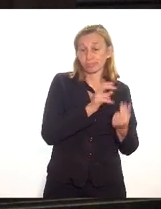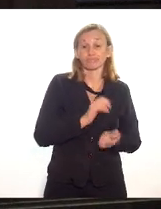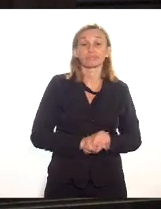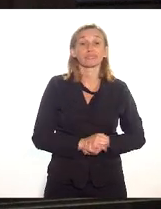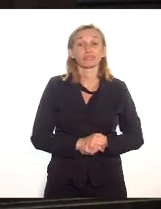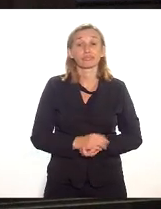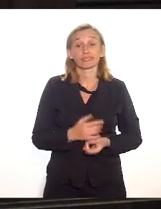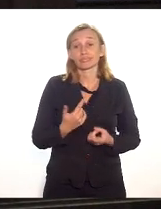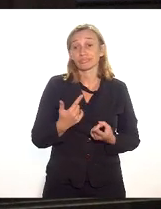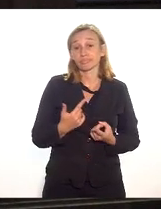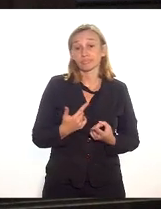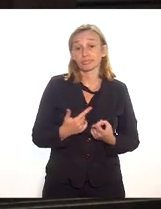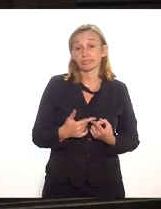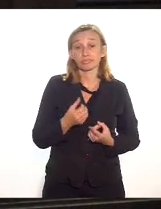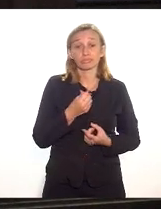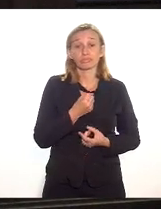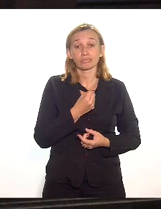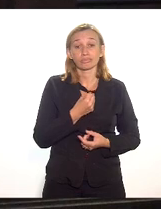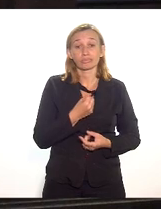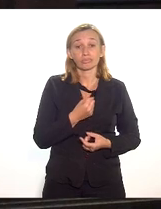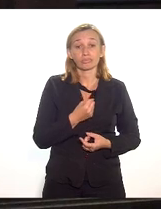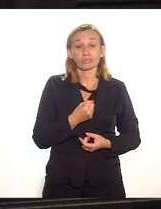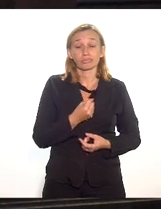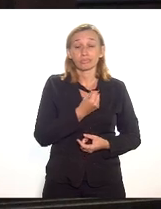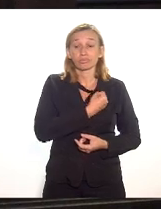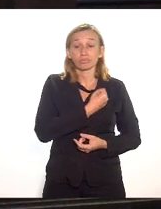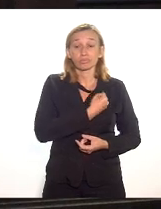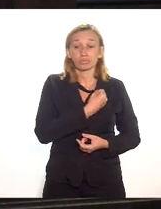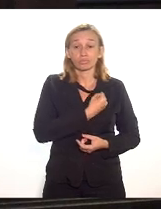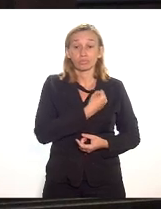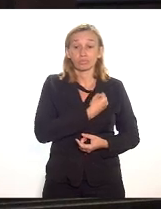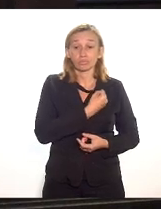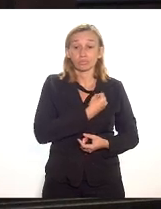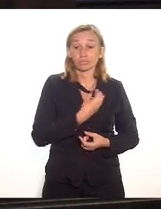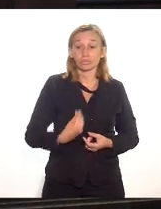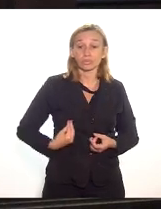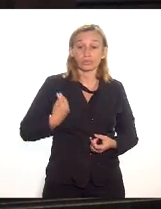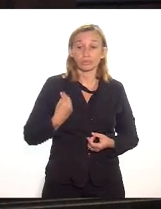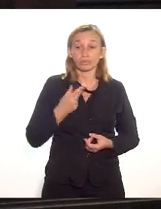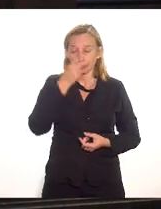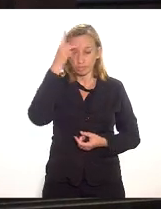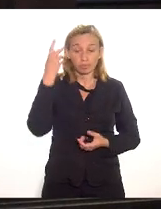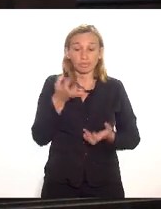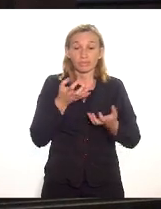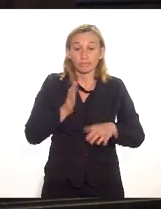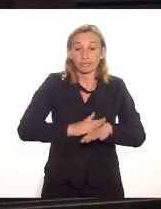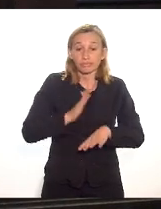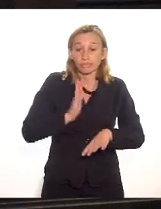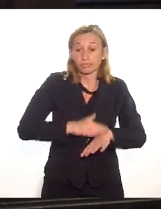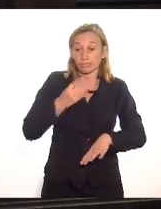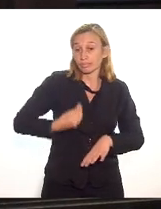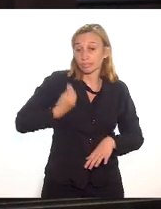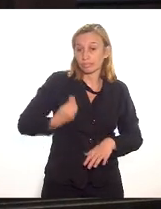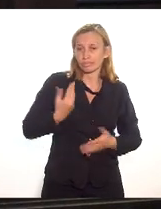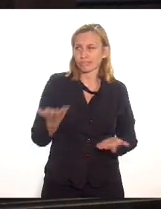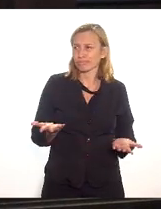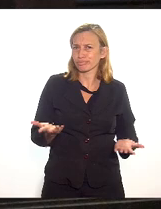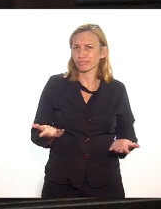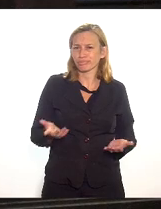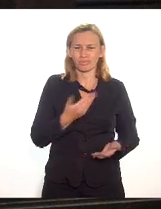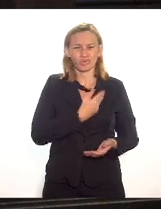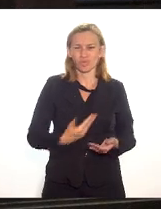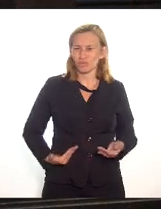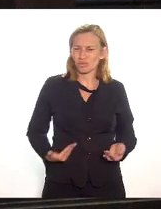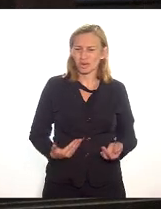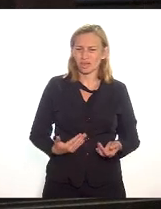o problema do SUS é que aumentou a expectativa de vida, que as pessoas querem viver mais. Ou seja, é um governo que não tem apreço à